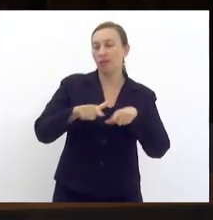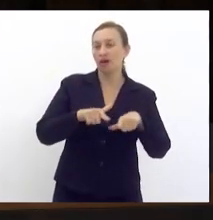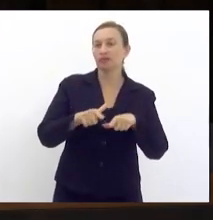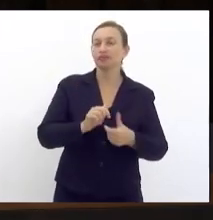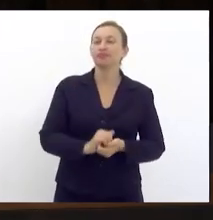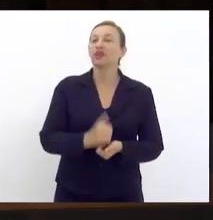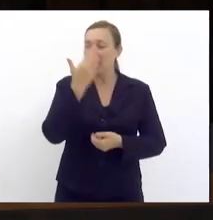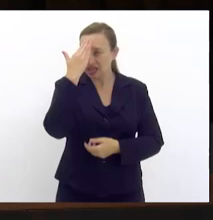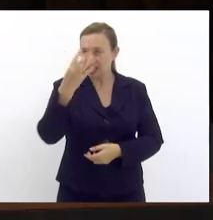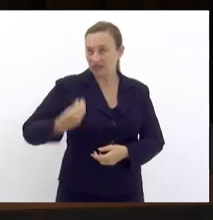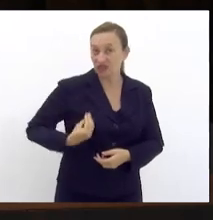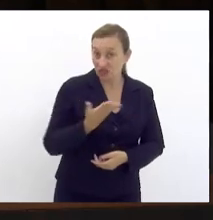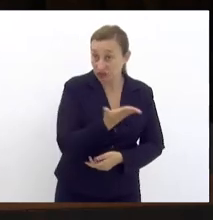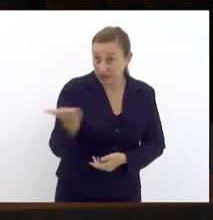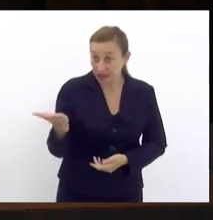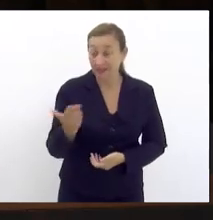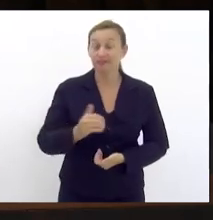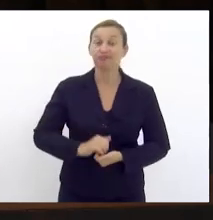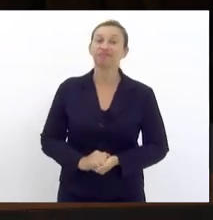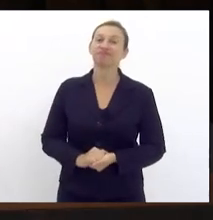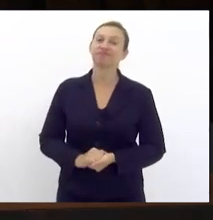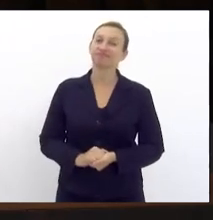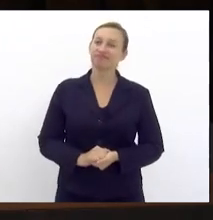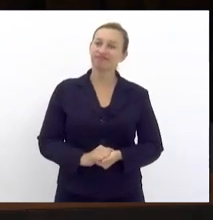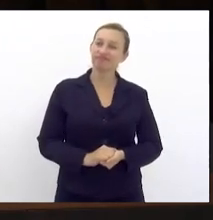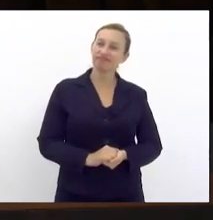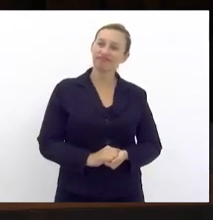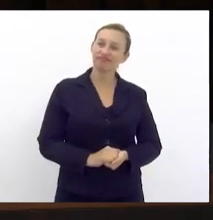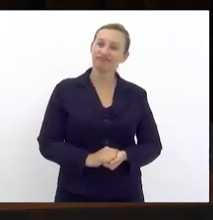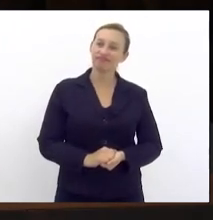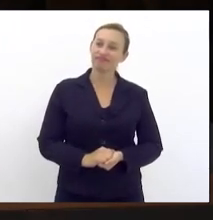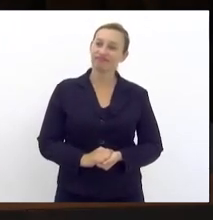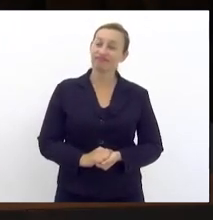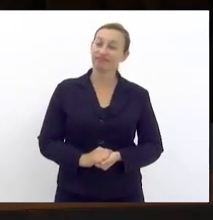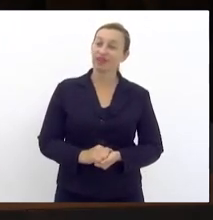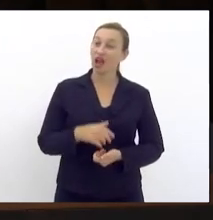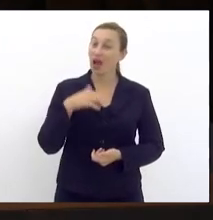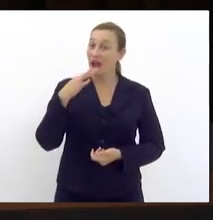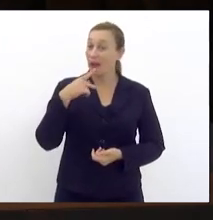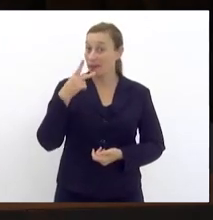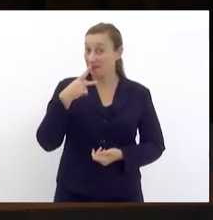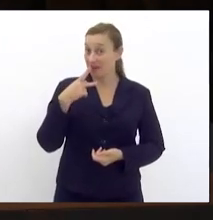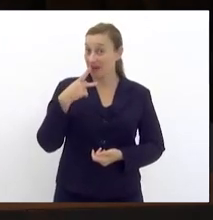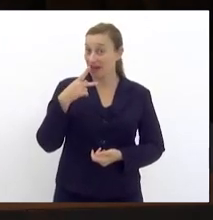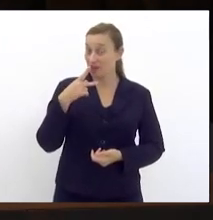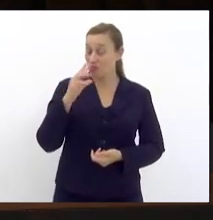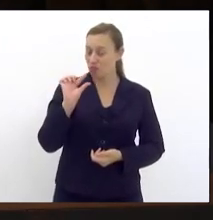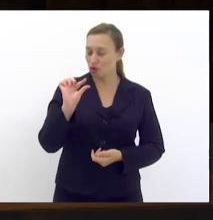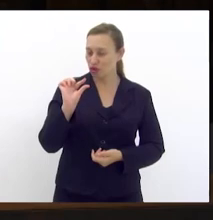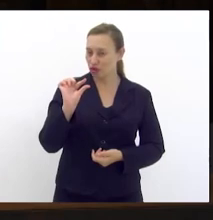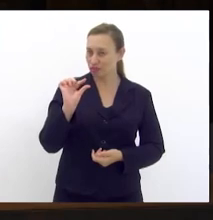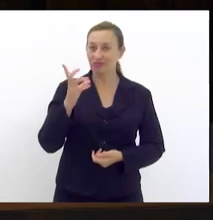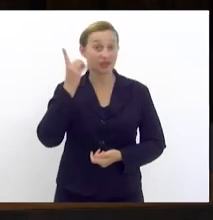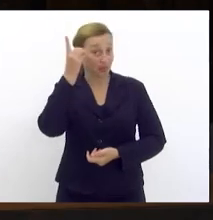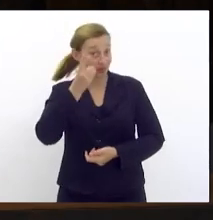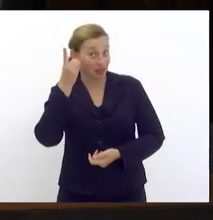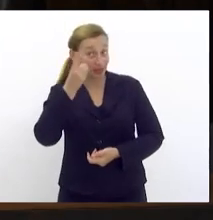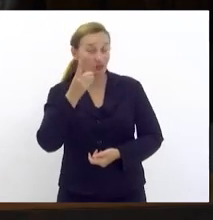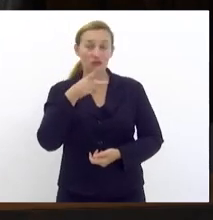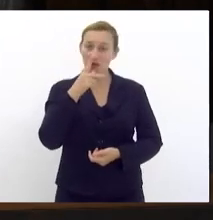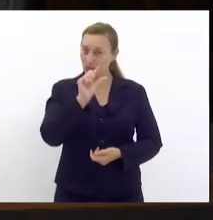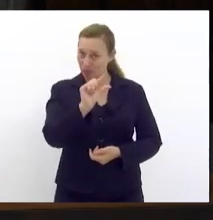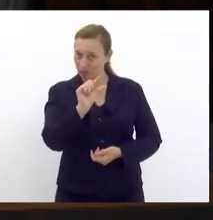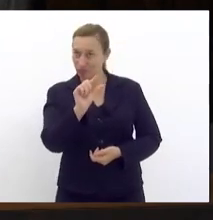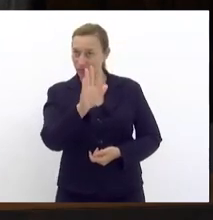Agradecer a presença de todos e vou procurar ser breve, deputado, como o senhor falou que... Mas